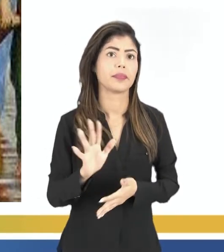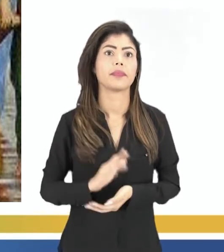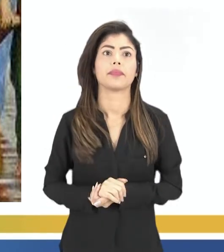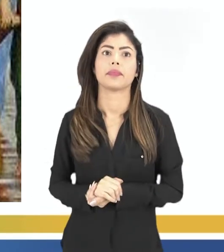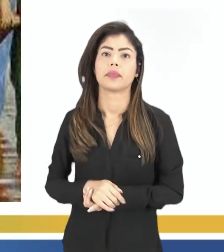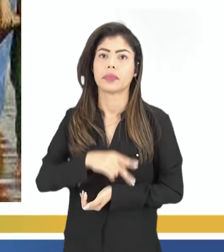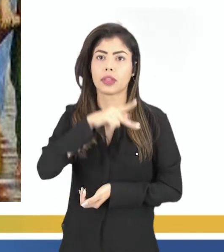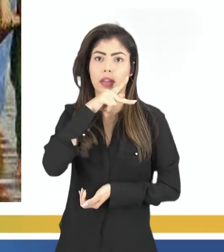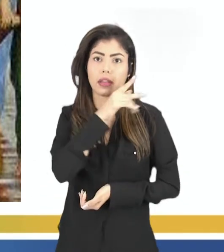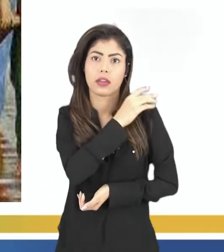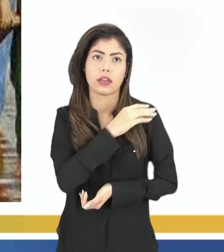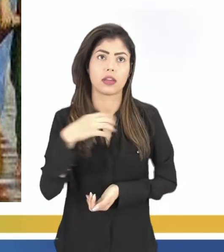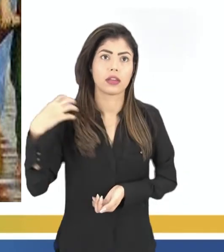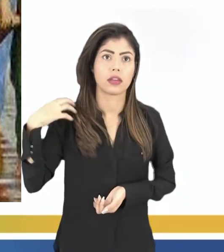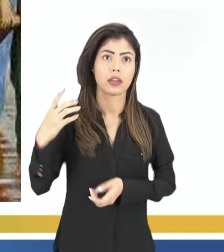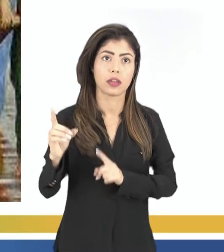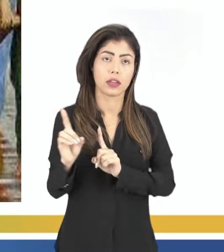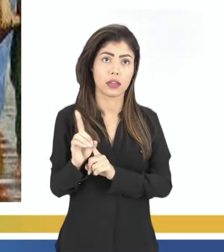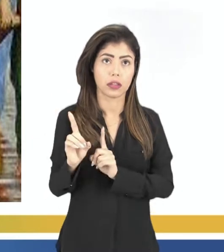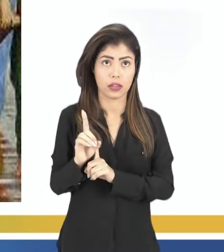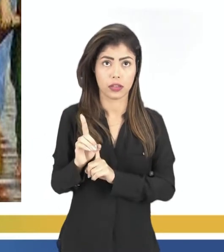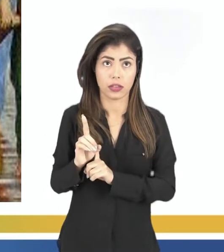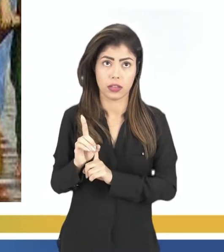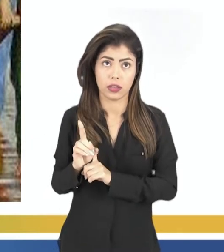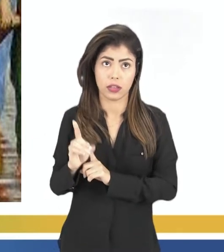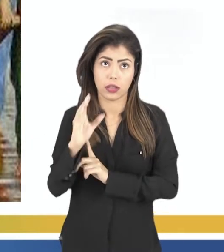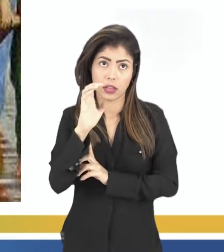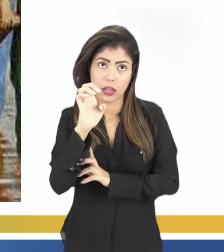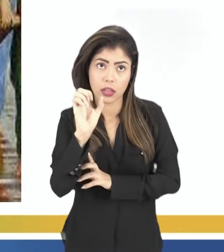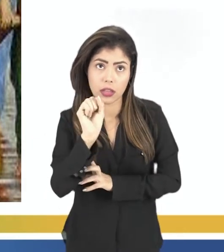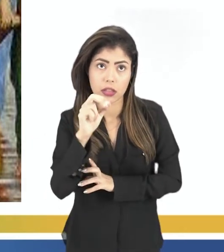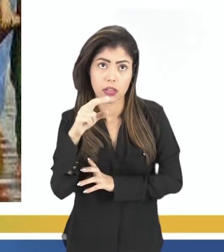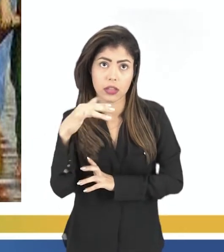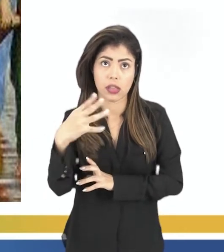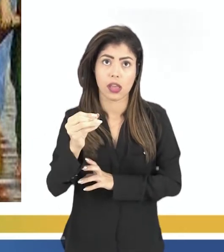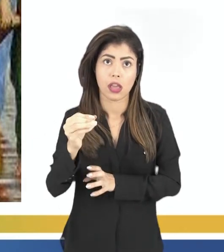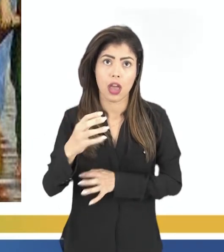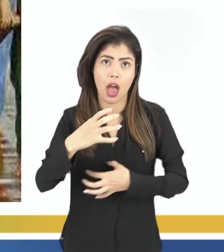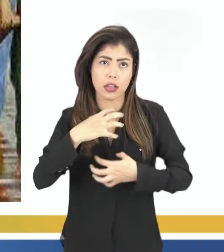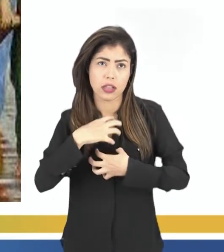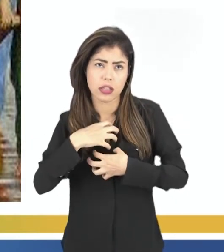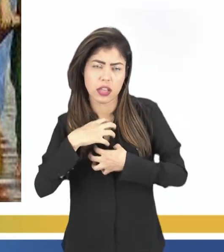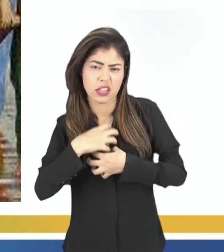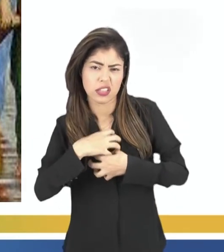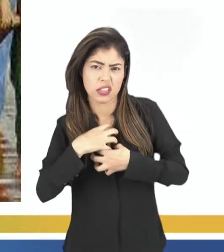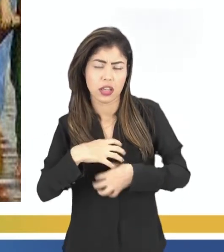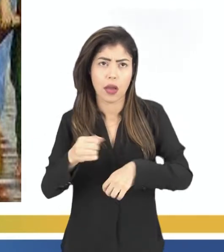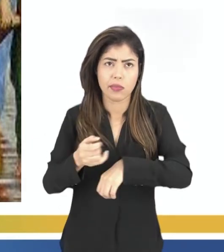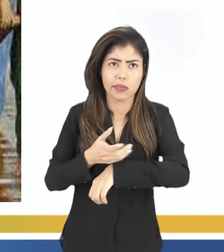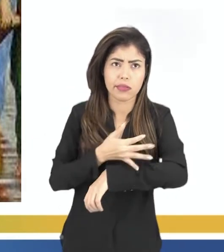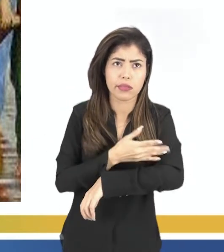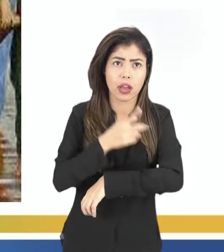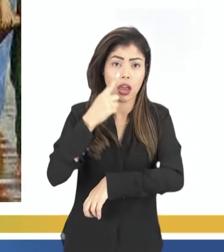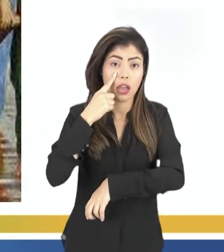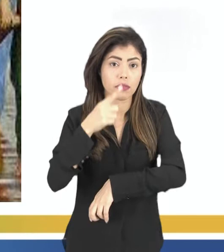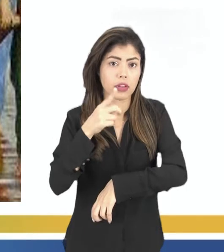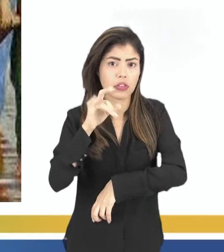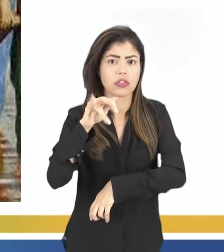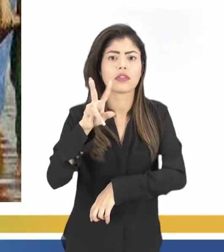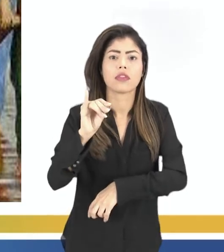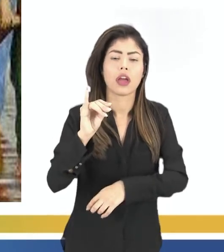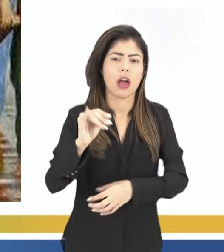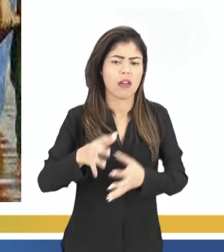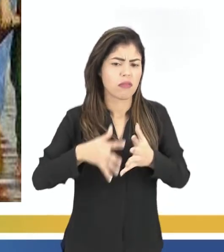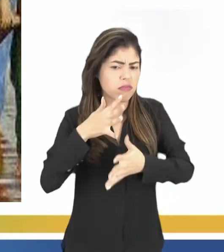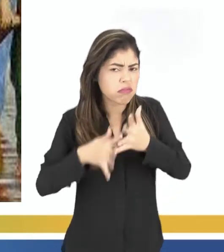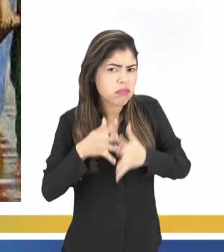de Platão e Aristóteles. A D, essência das coisas sensíveis, seria mais Aristóteles. No intelecto divino, não, está